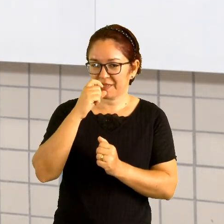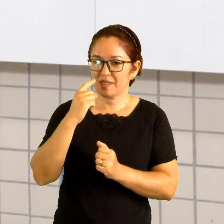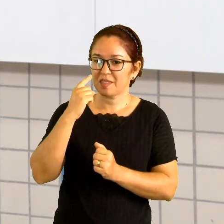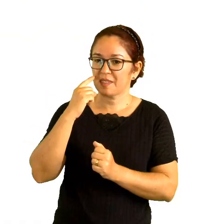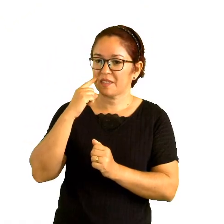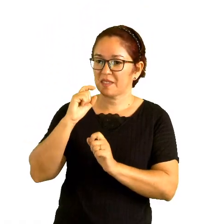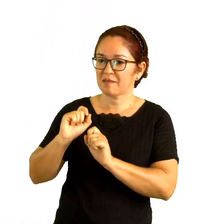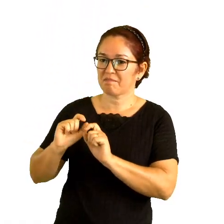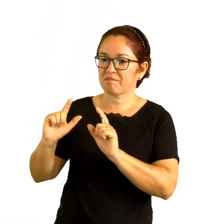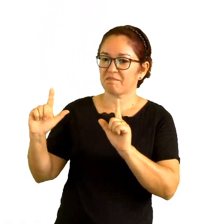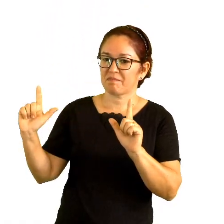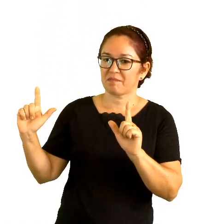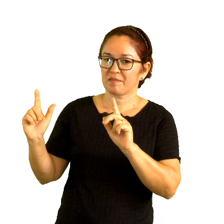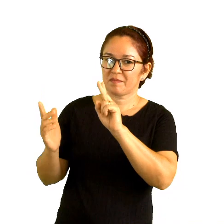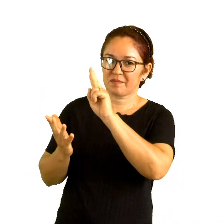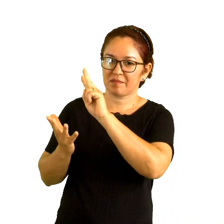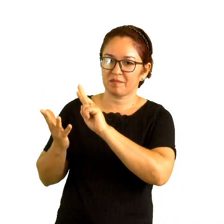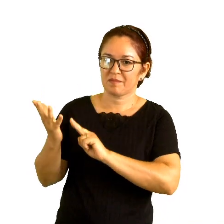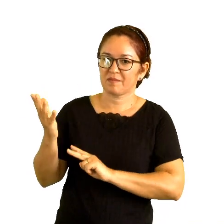slide, ok?